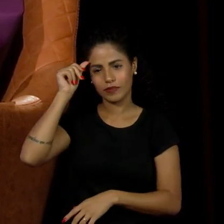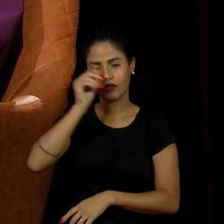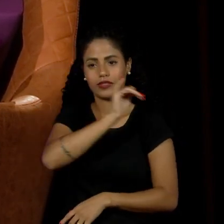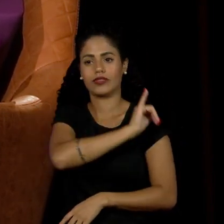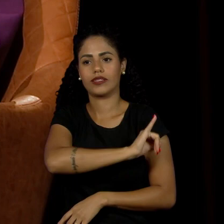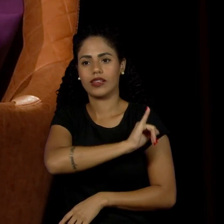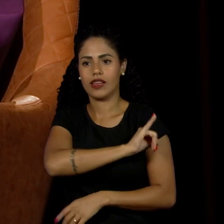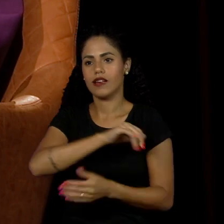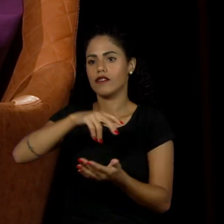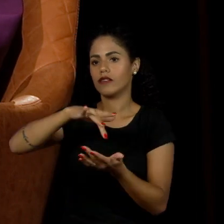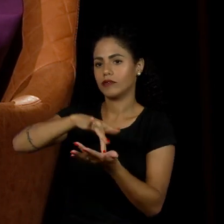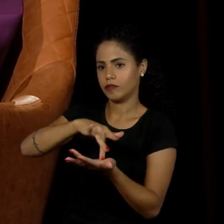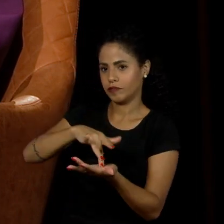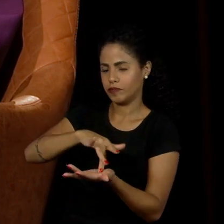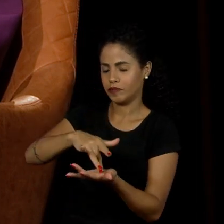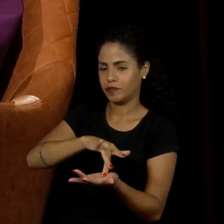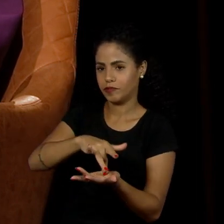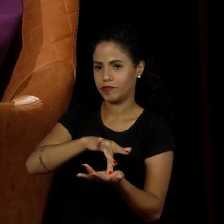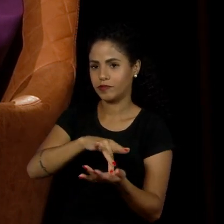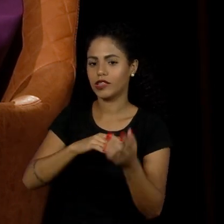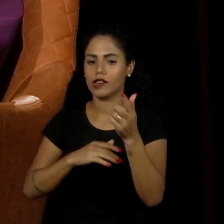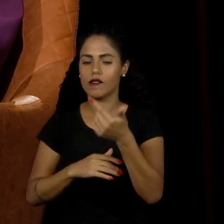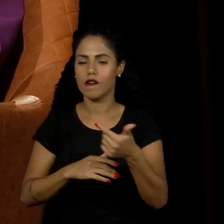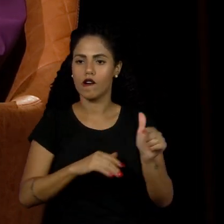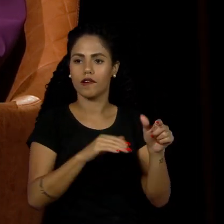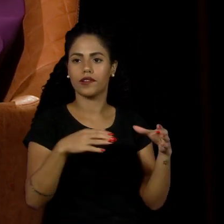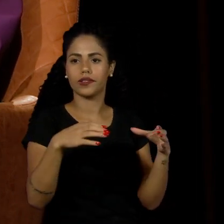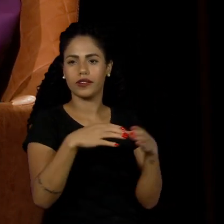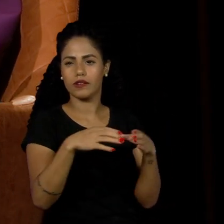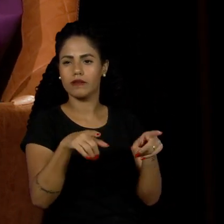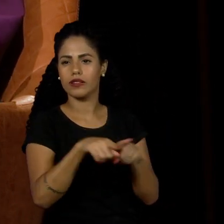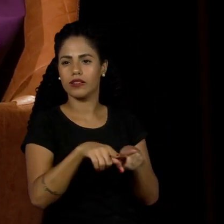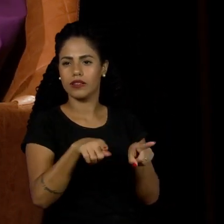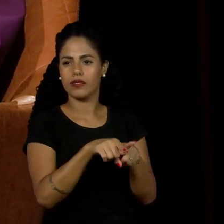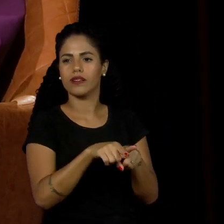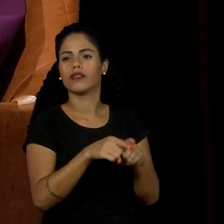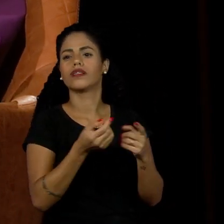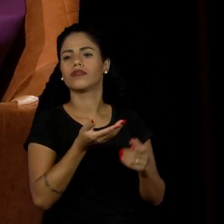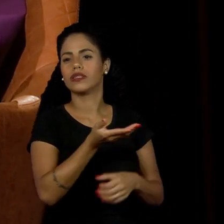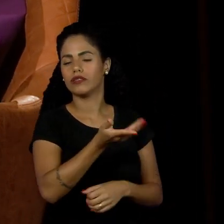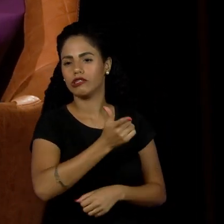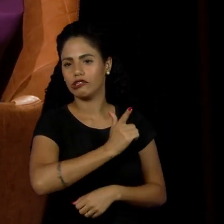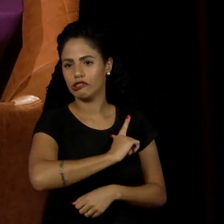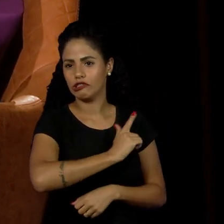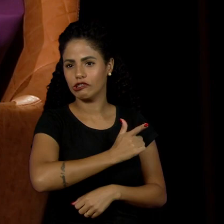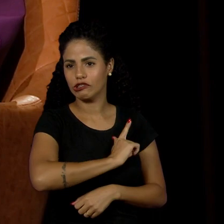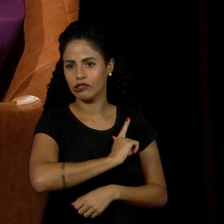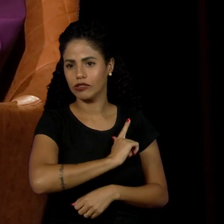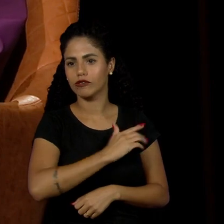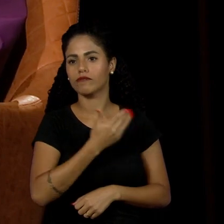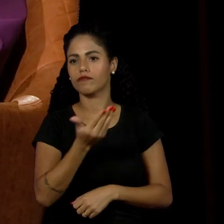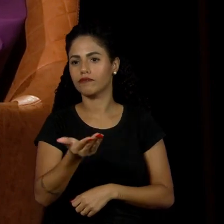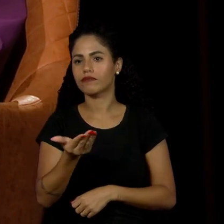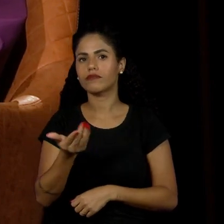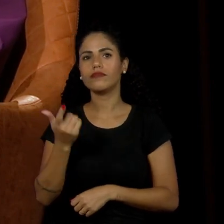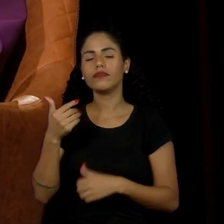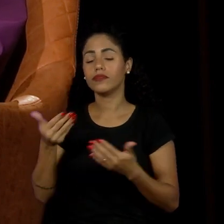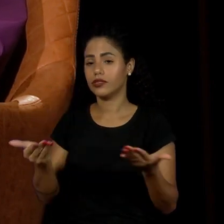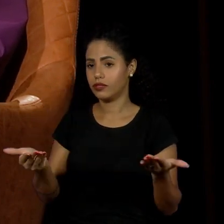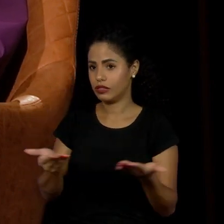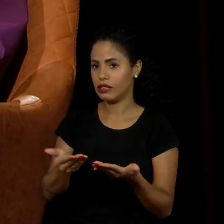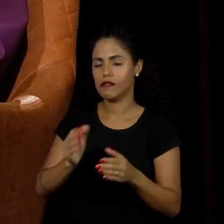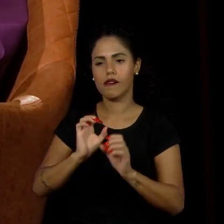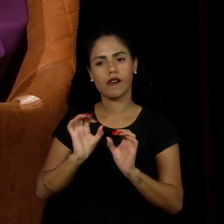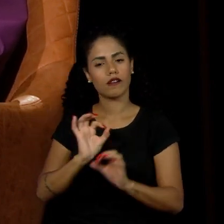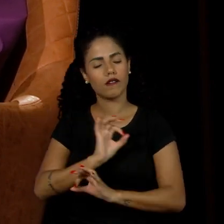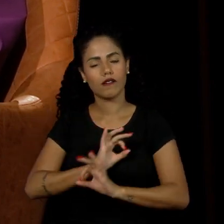dançamos outra coreografia, além daquela que foi feita pelo Serge Lefard, da Ópera